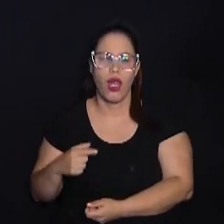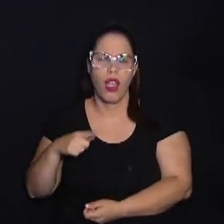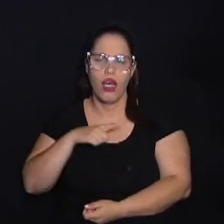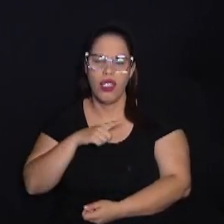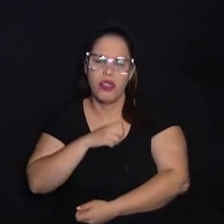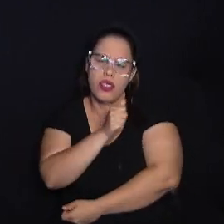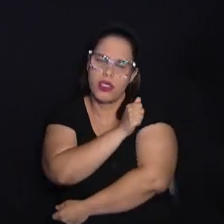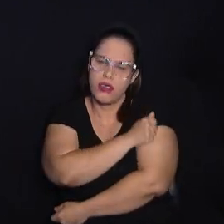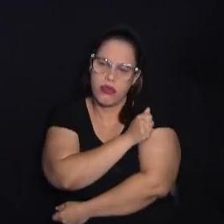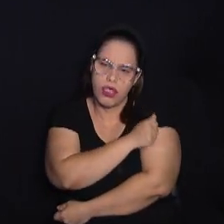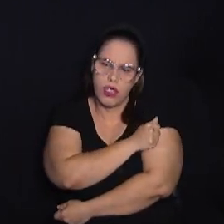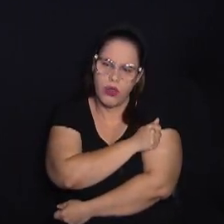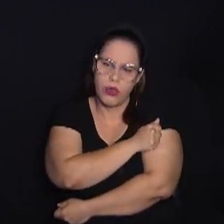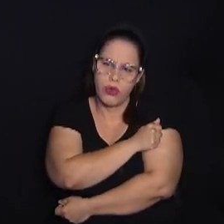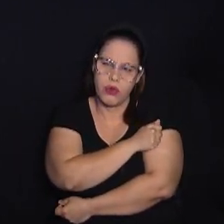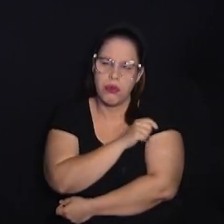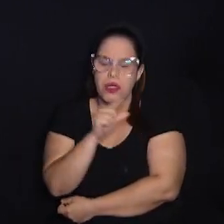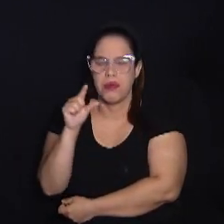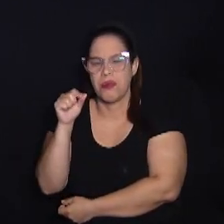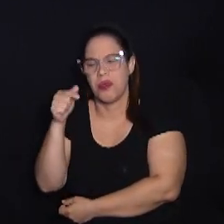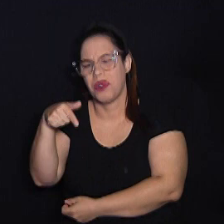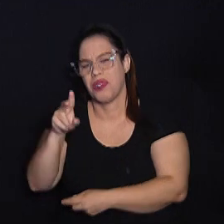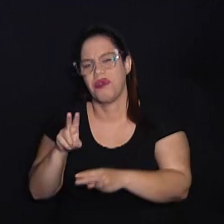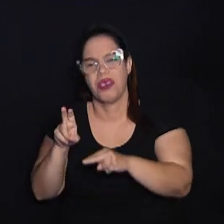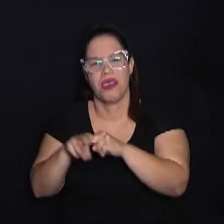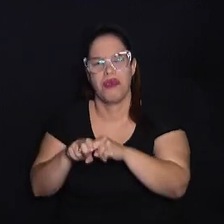mas poucos estão aqui sentados hoje sendo